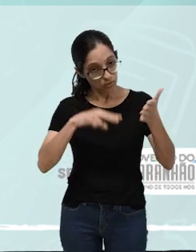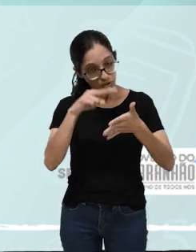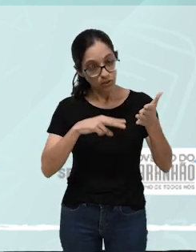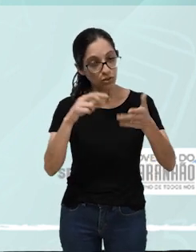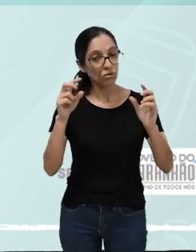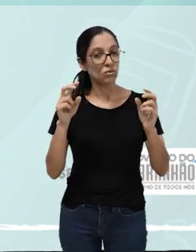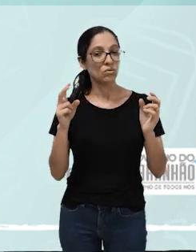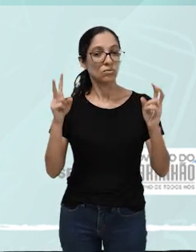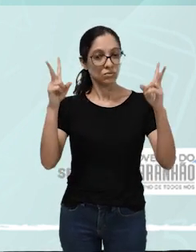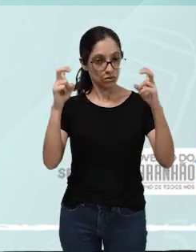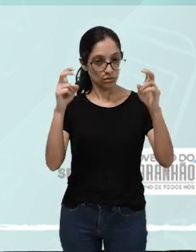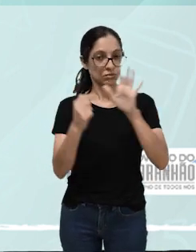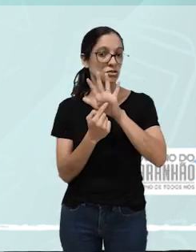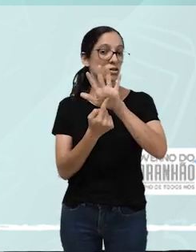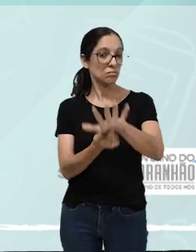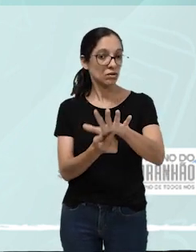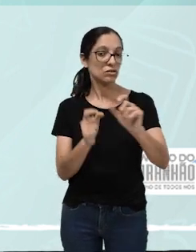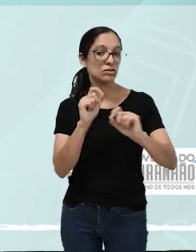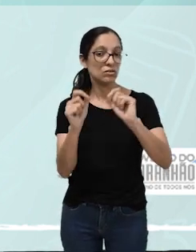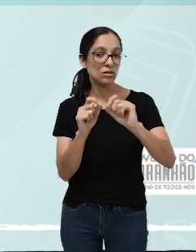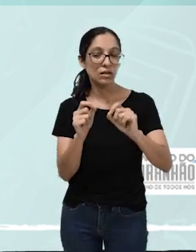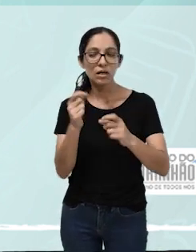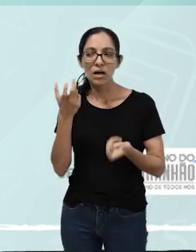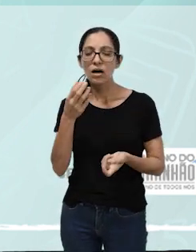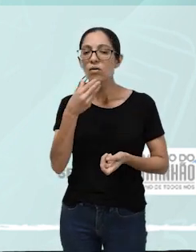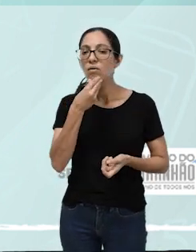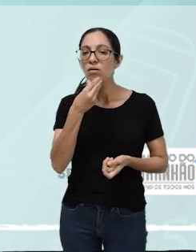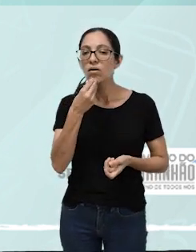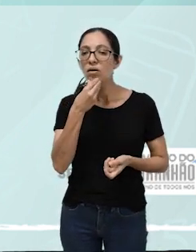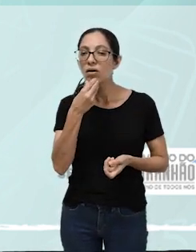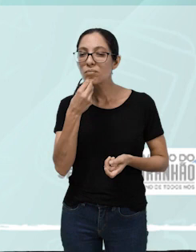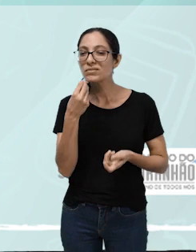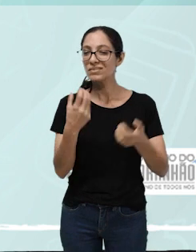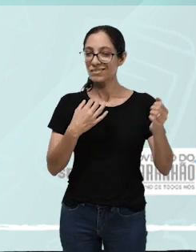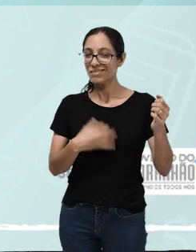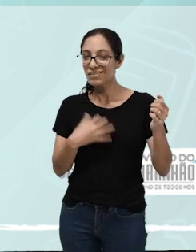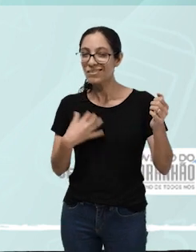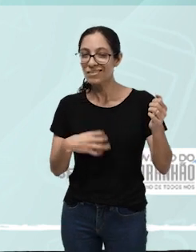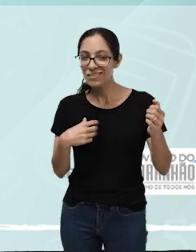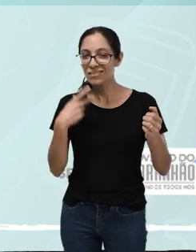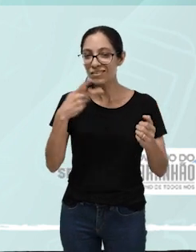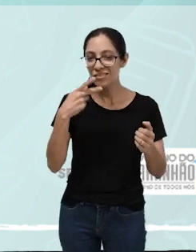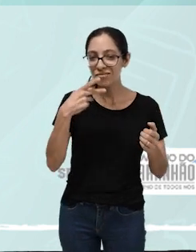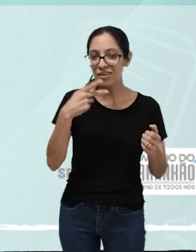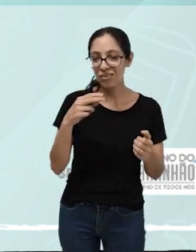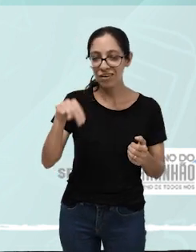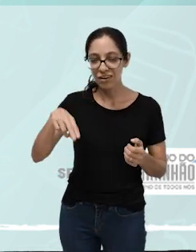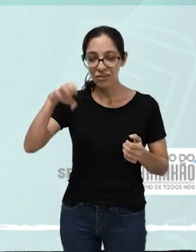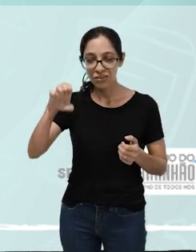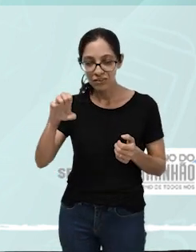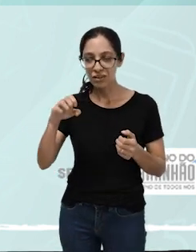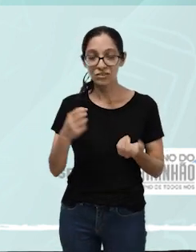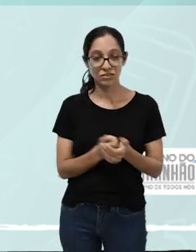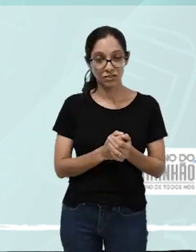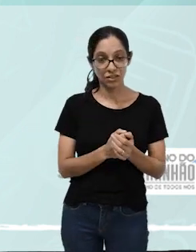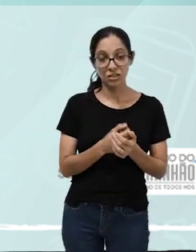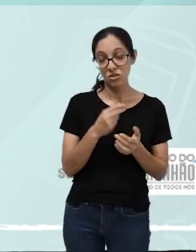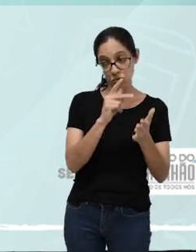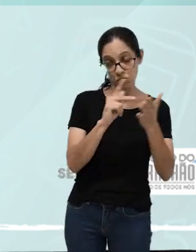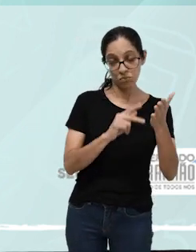que remete aos repentistas nordestinos estudados por Mário de Andrade Em suas viagens e